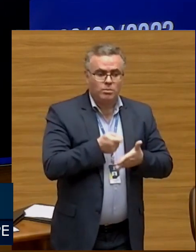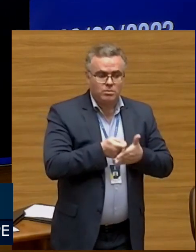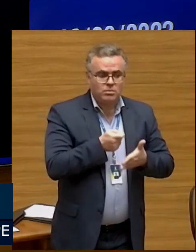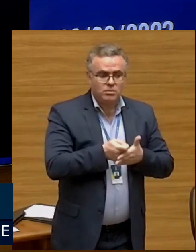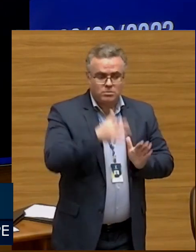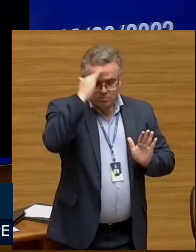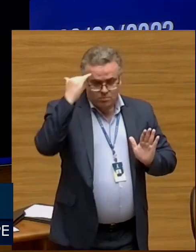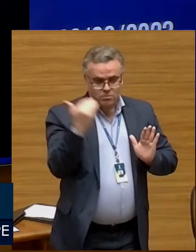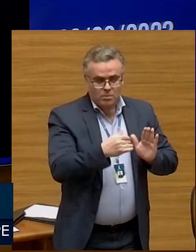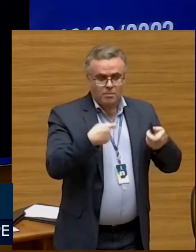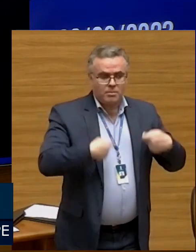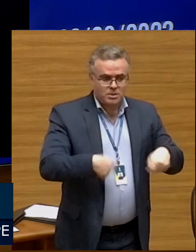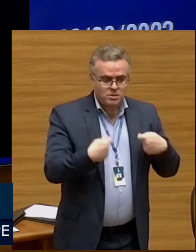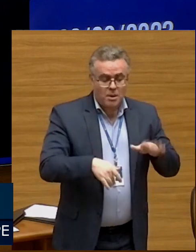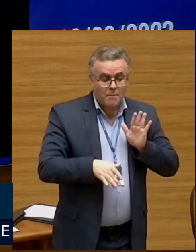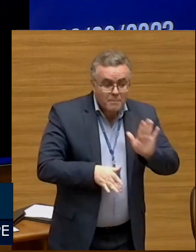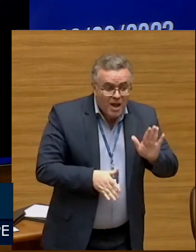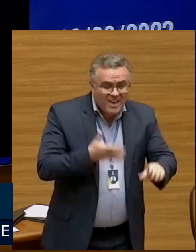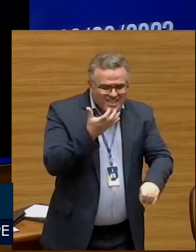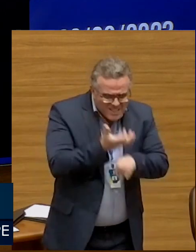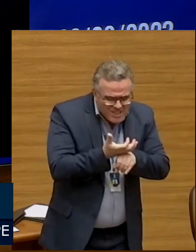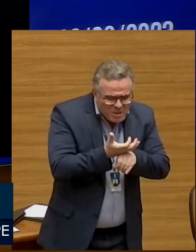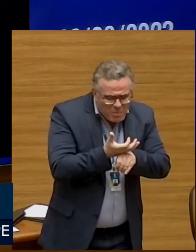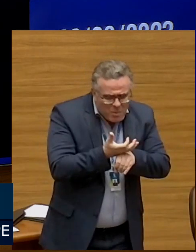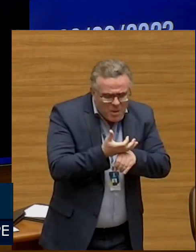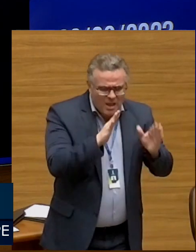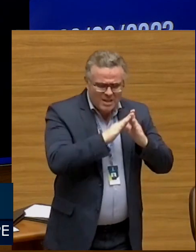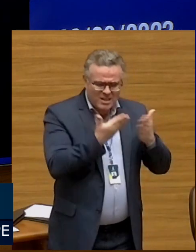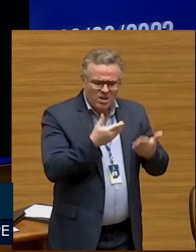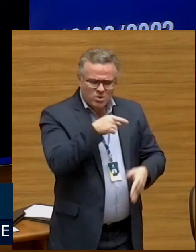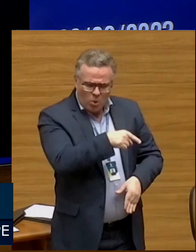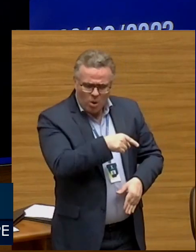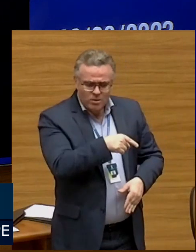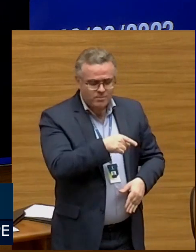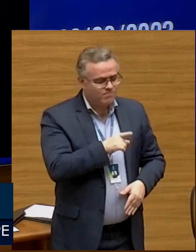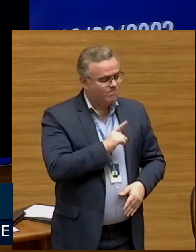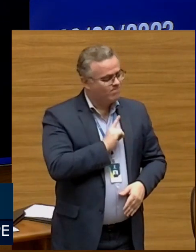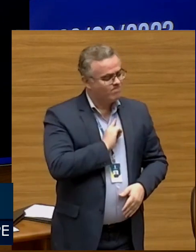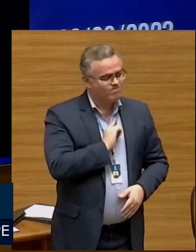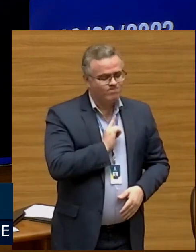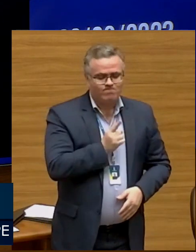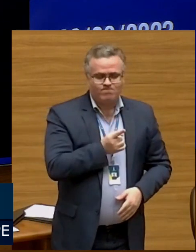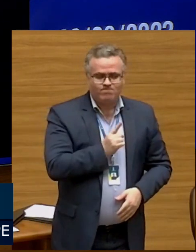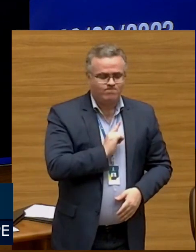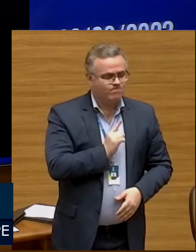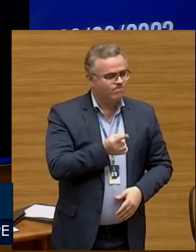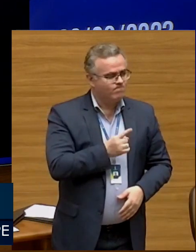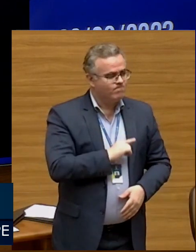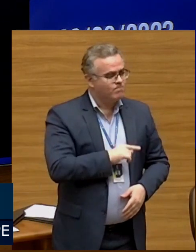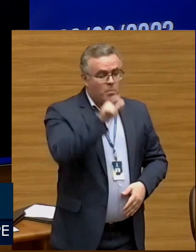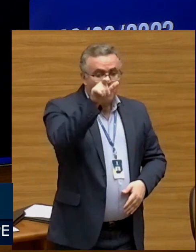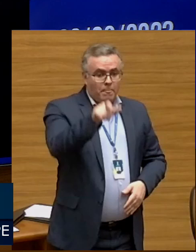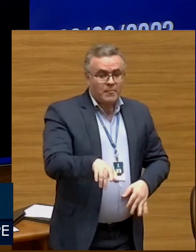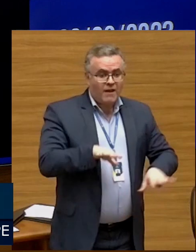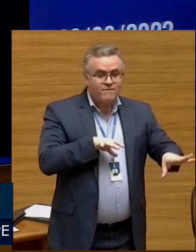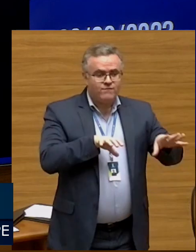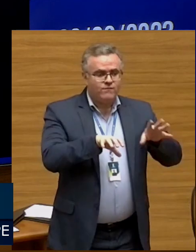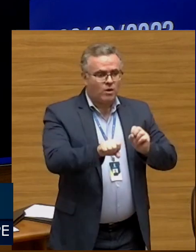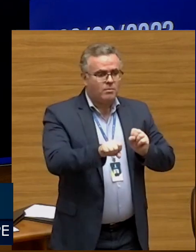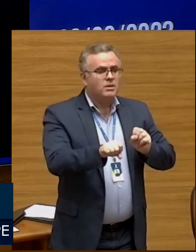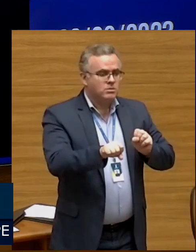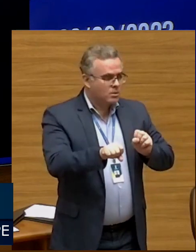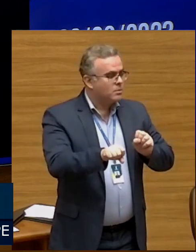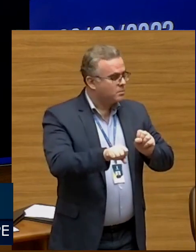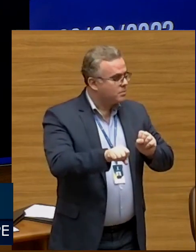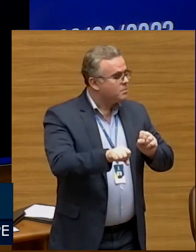cumprido, mas a Libras não é uma disciplina no currículo da educação básica para todos. A formação do professor e instrutor intérprete